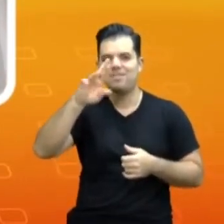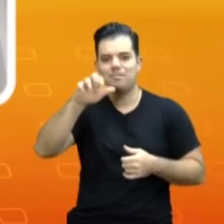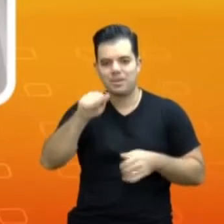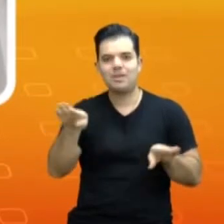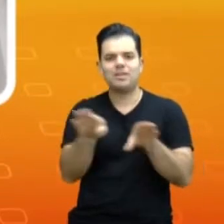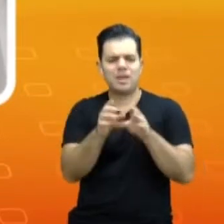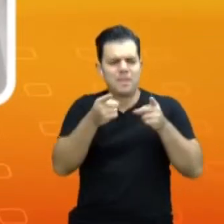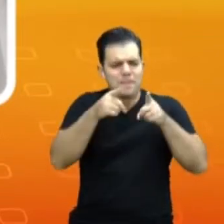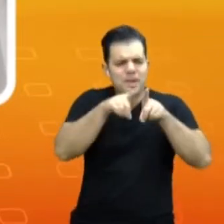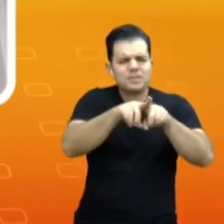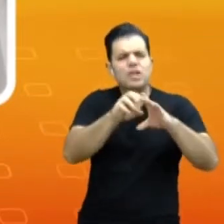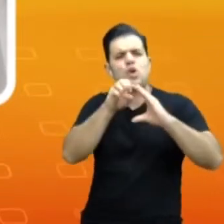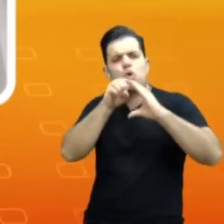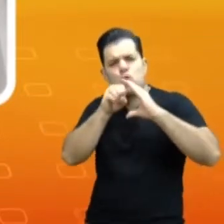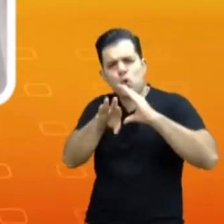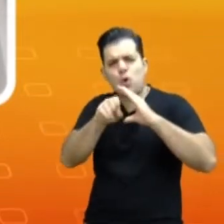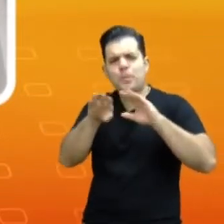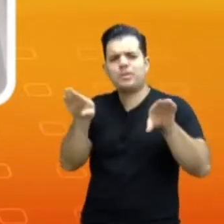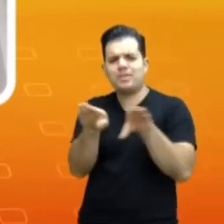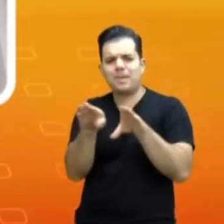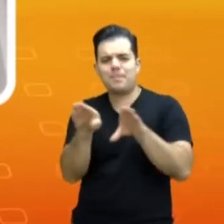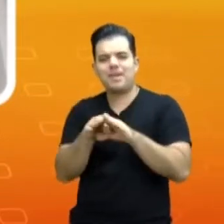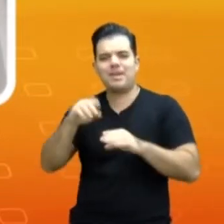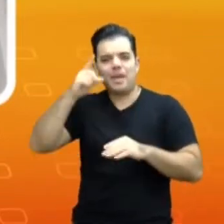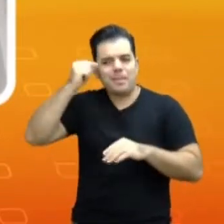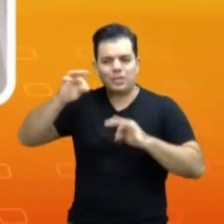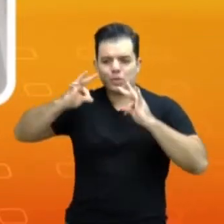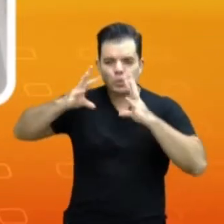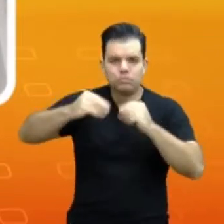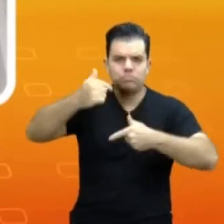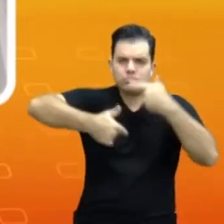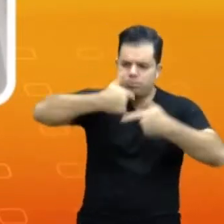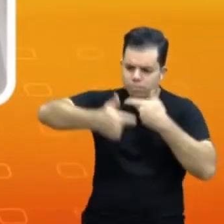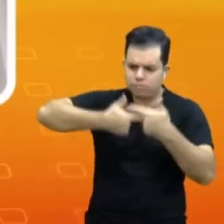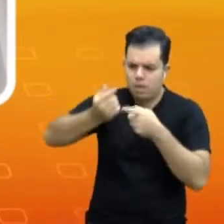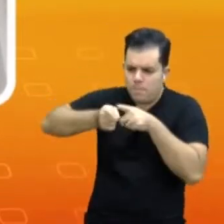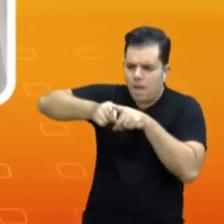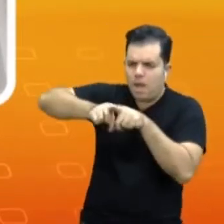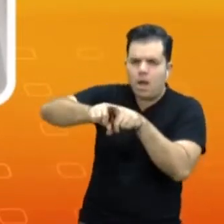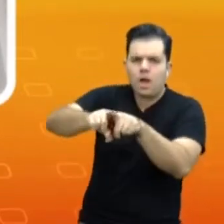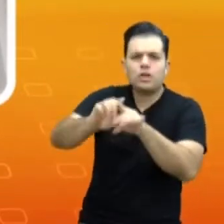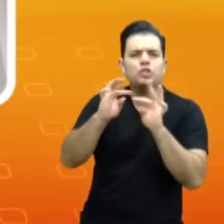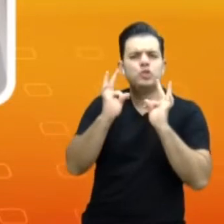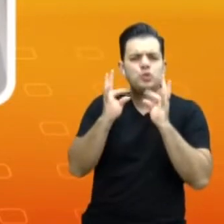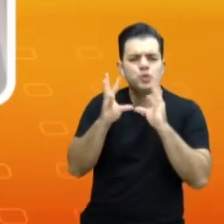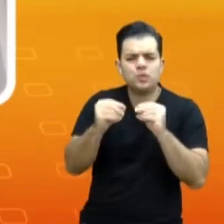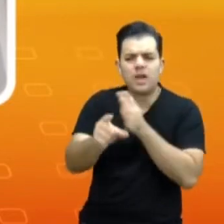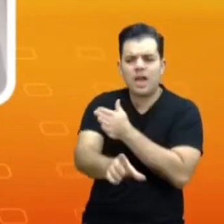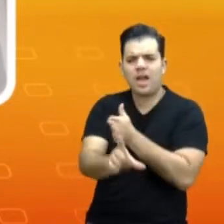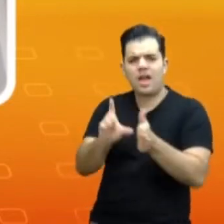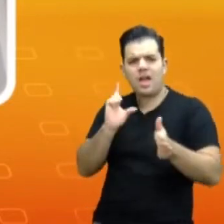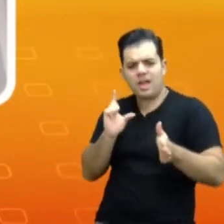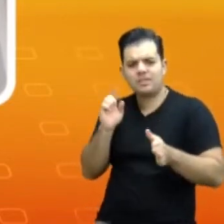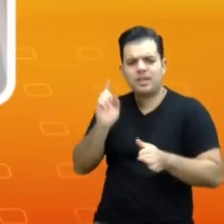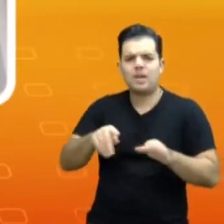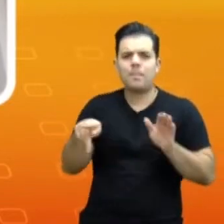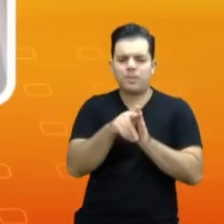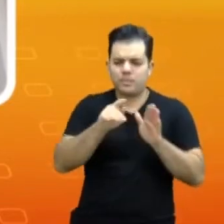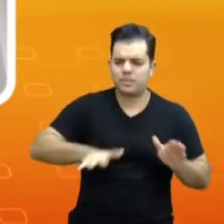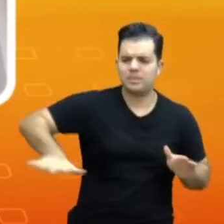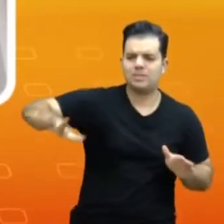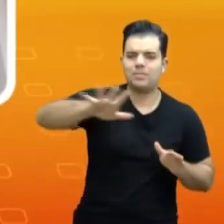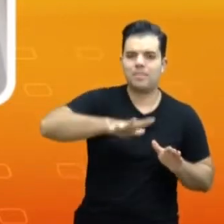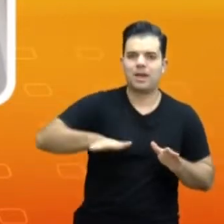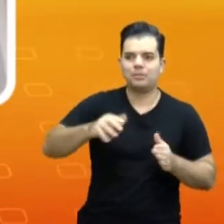no processo Globo, Band, para que a gente desenvolvesse isso juntos. Fizemos todos os bookings dos espaços, que é o espaço da